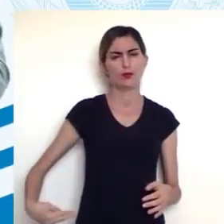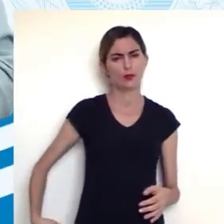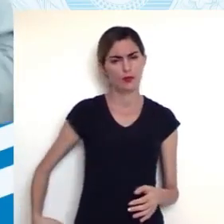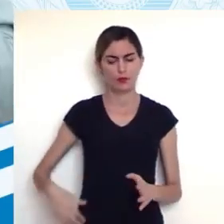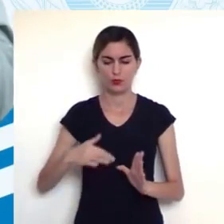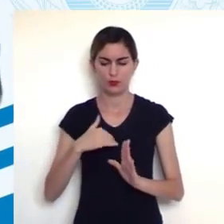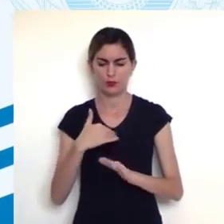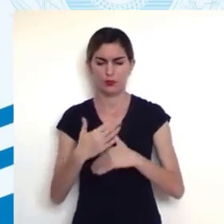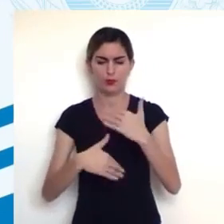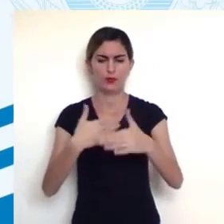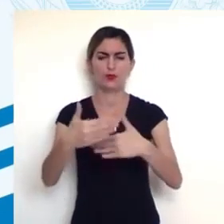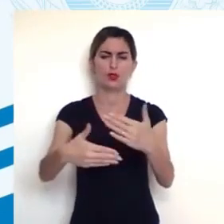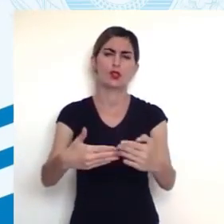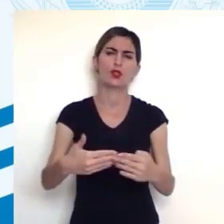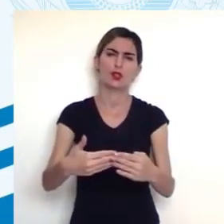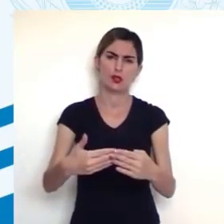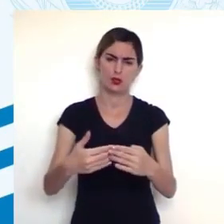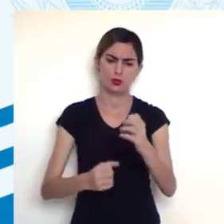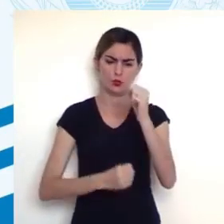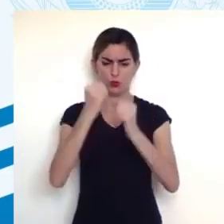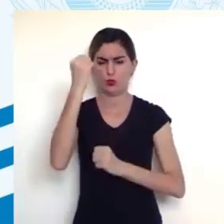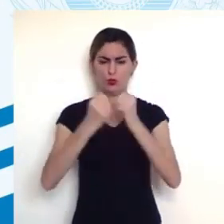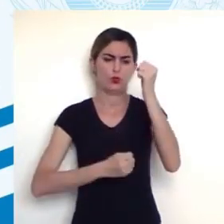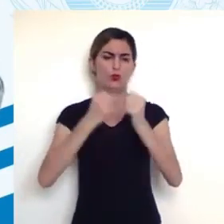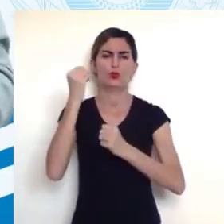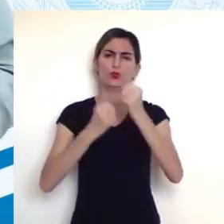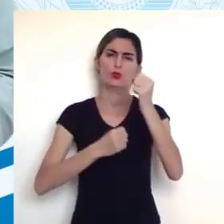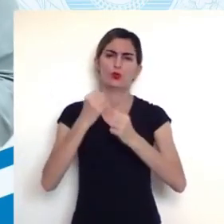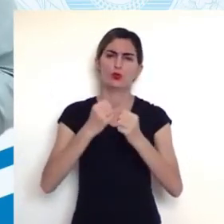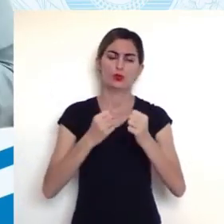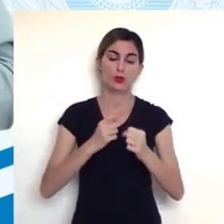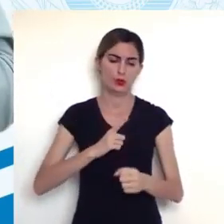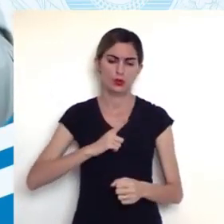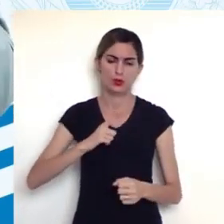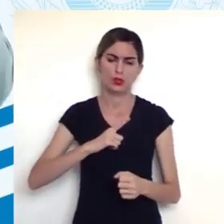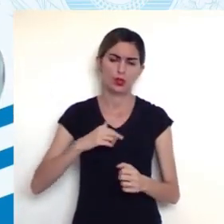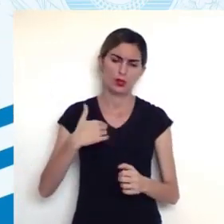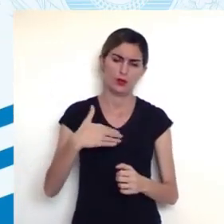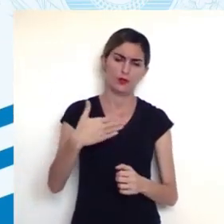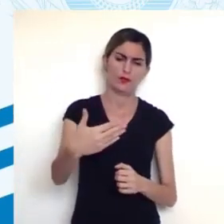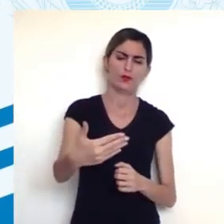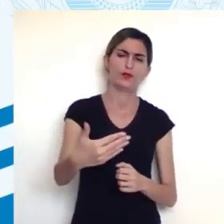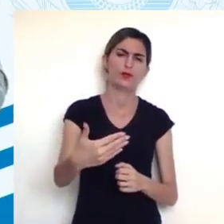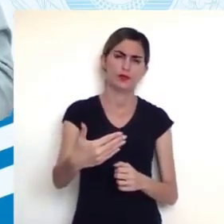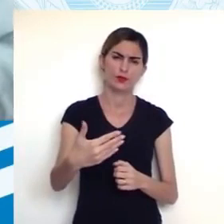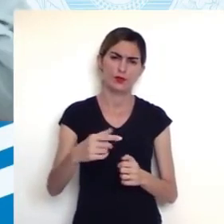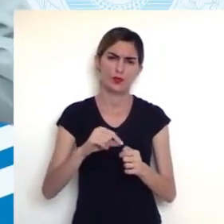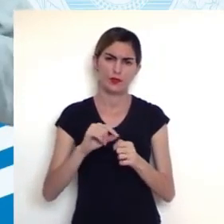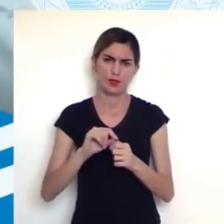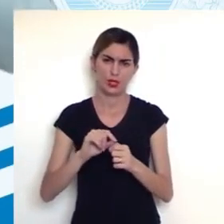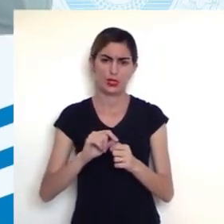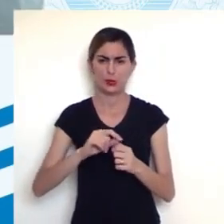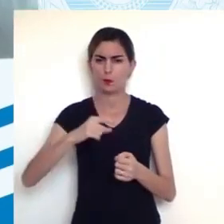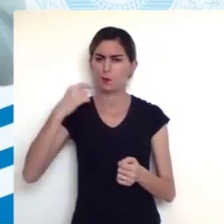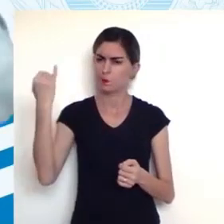República, o processo de industrialização, ele, na realidade, foi um